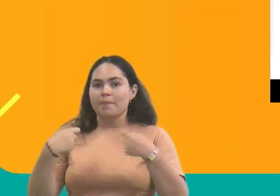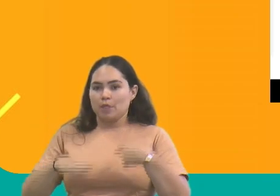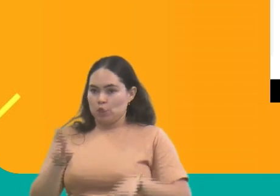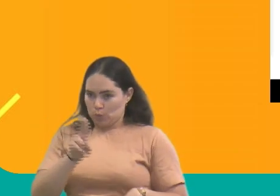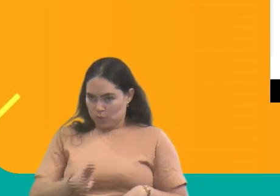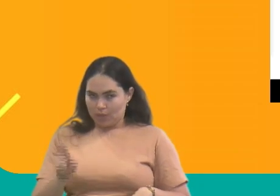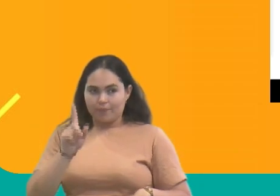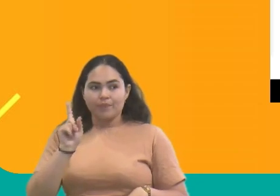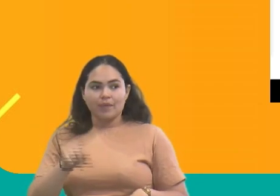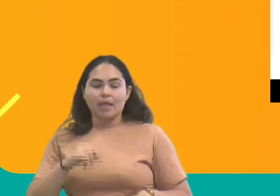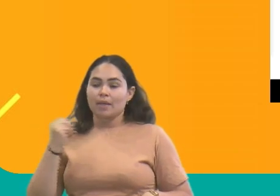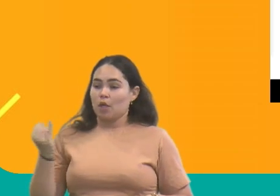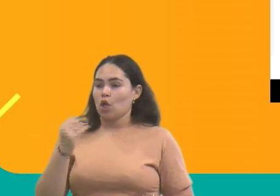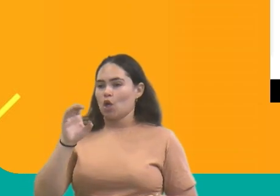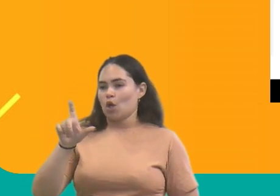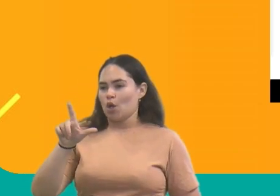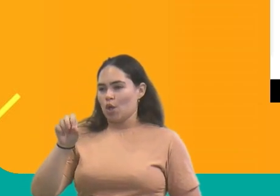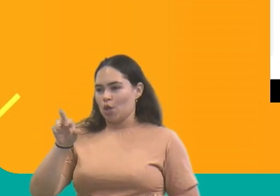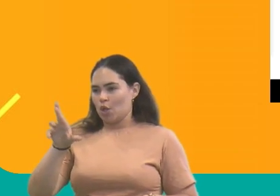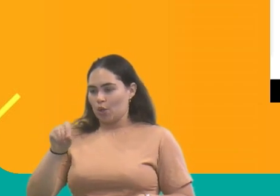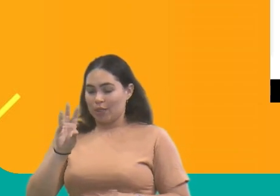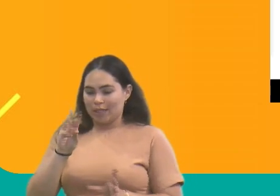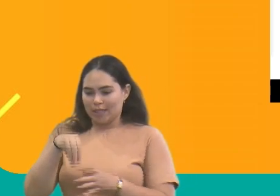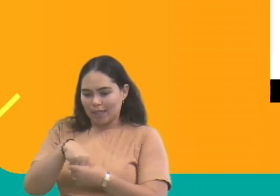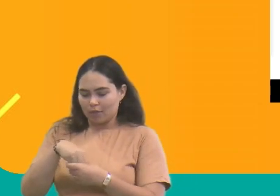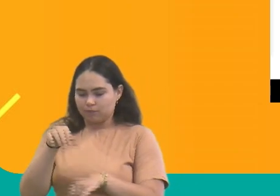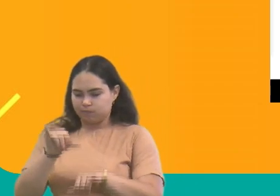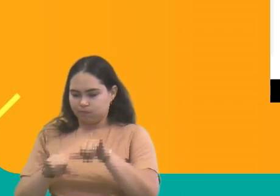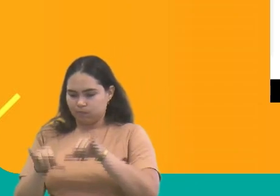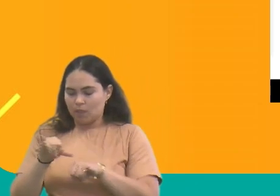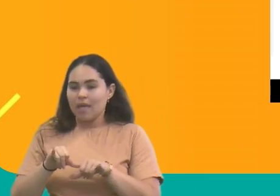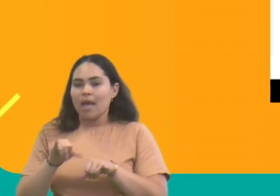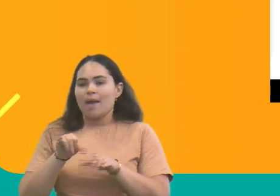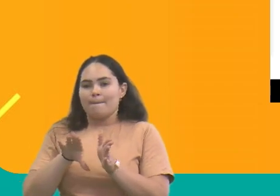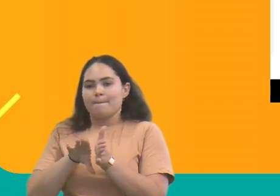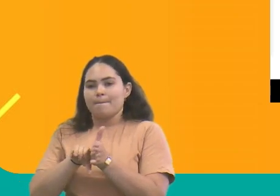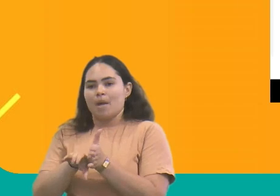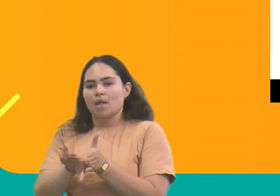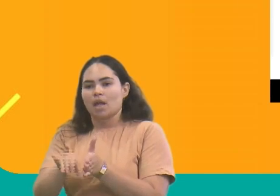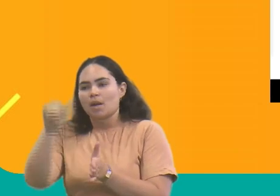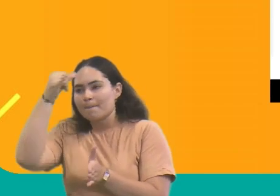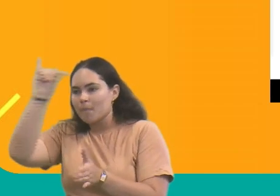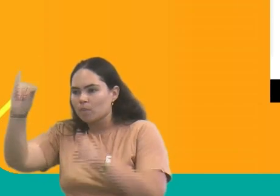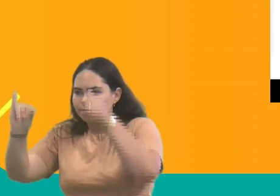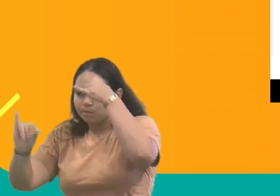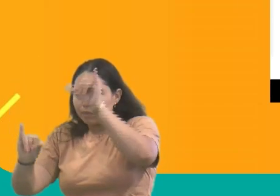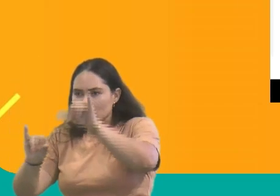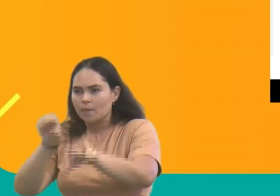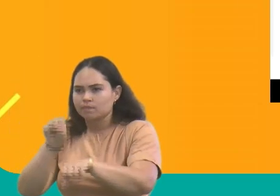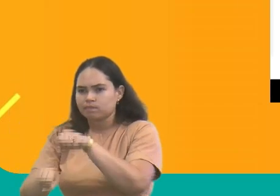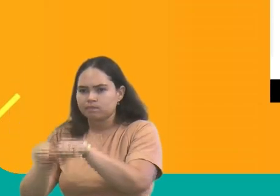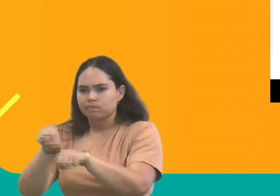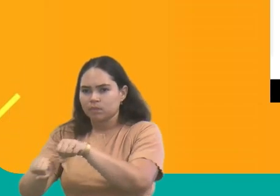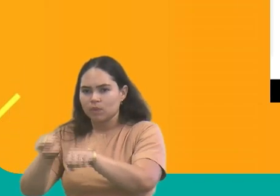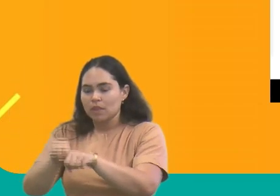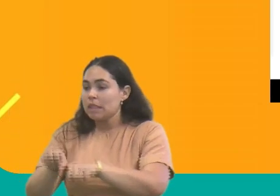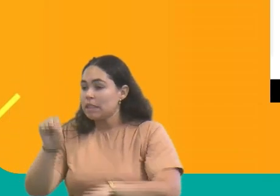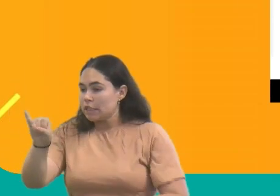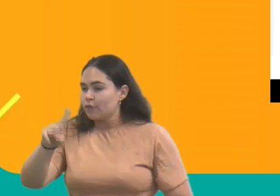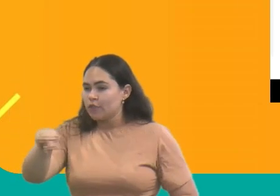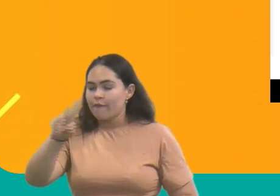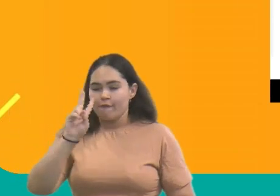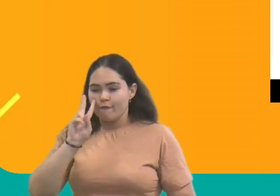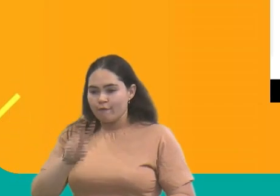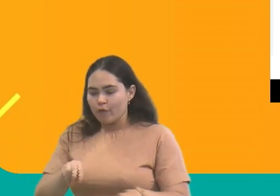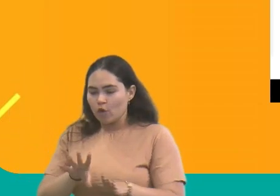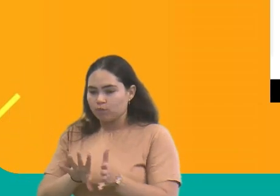O hipoclorito, que é o cloro, ele tem como função bactericida. Ele vem para matar micro-organismo. Você viu cloro,